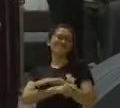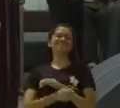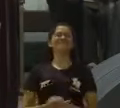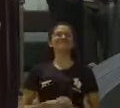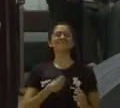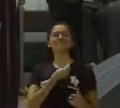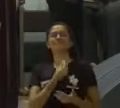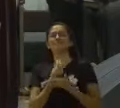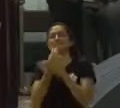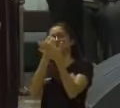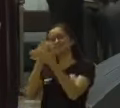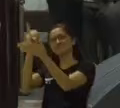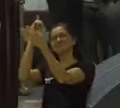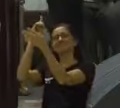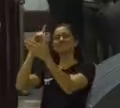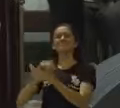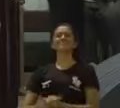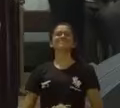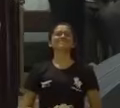é Cristo.